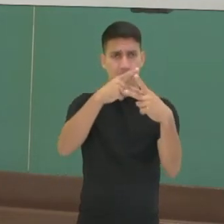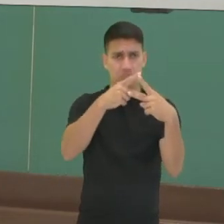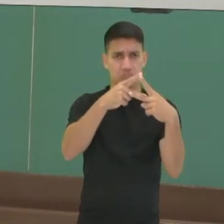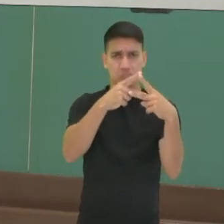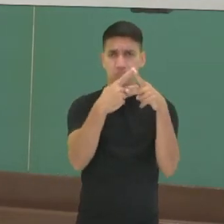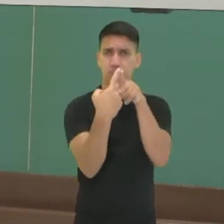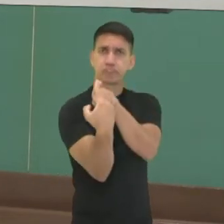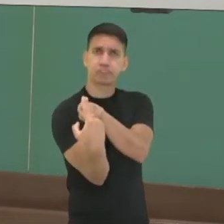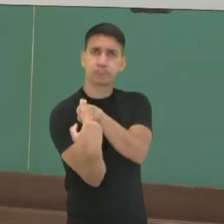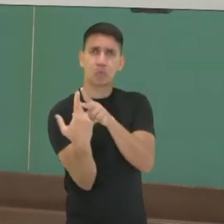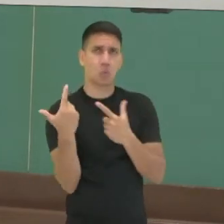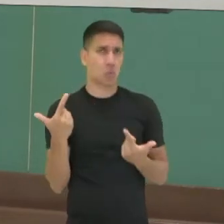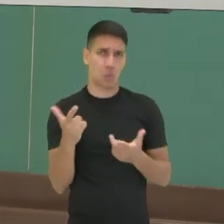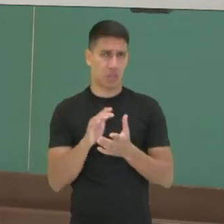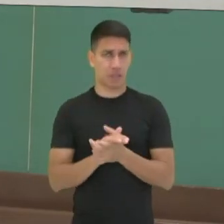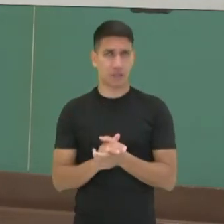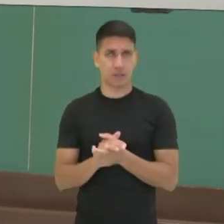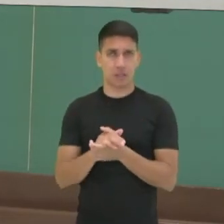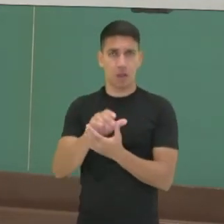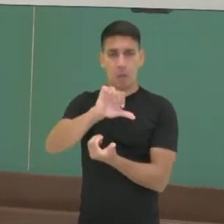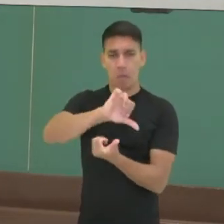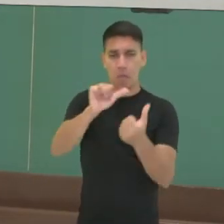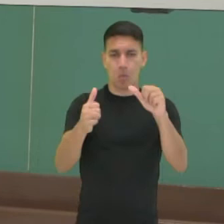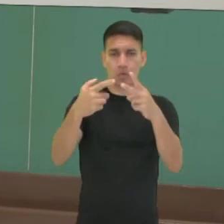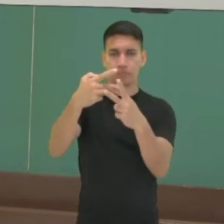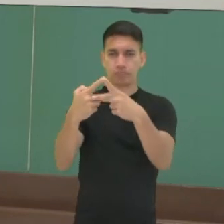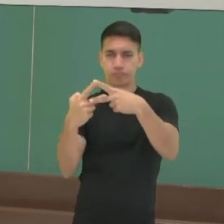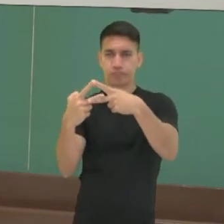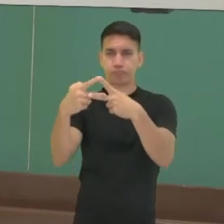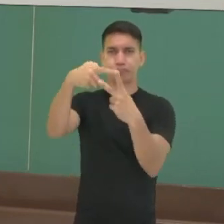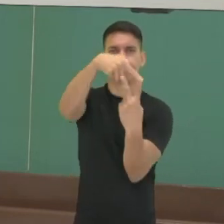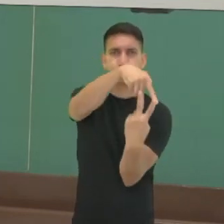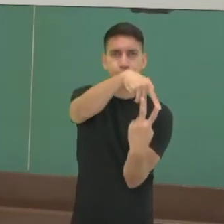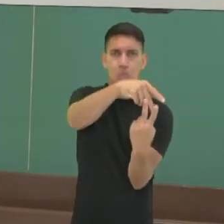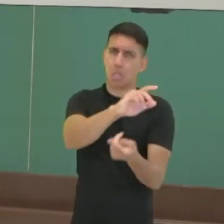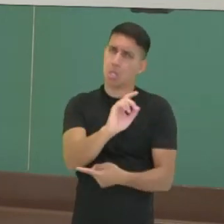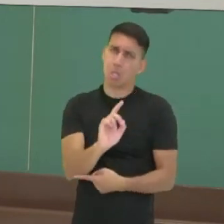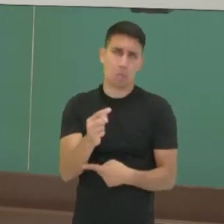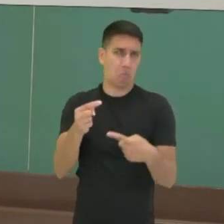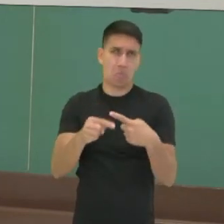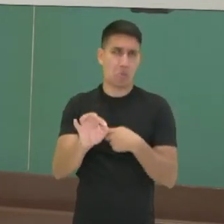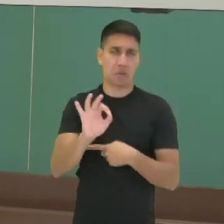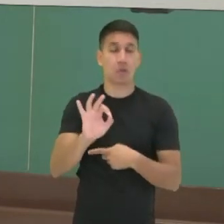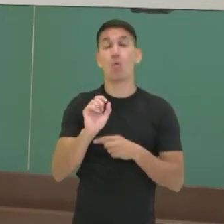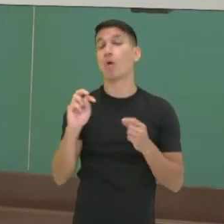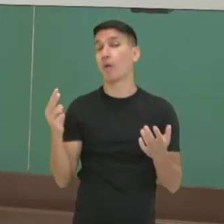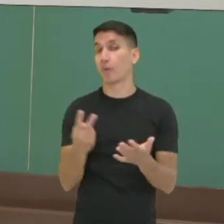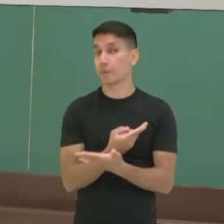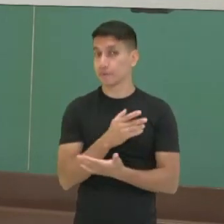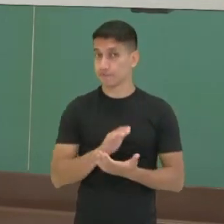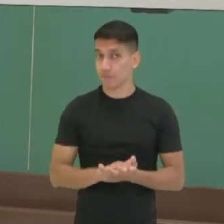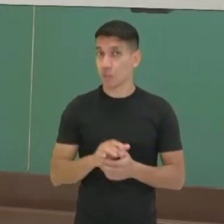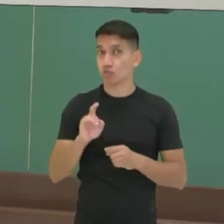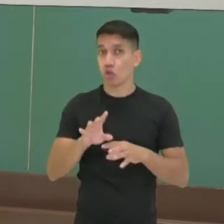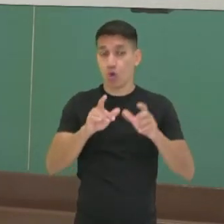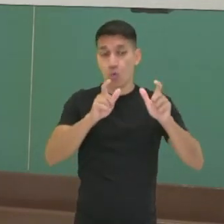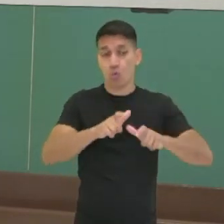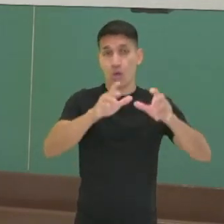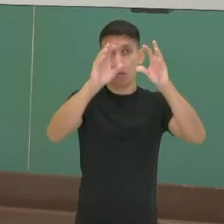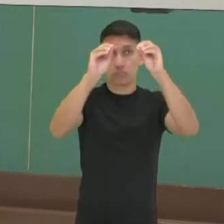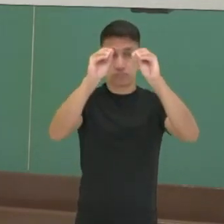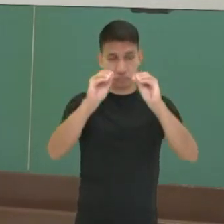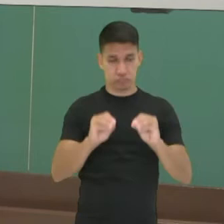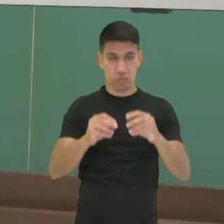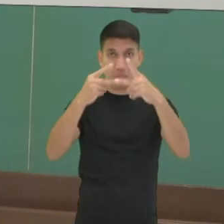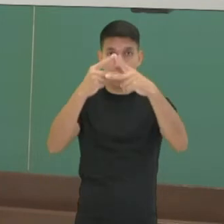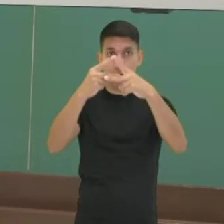Não. Foi feita uma rotação nele, ele girou? Também não. O que aconteceu? Só uma translação. Ele mudou